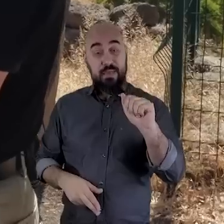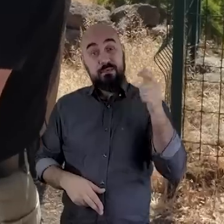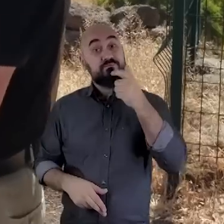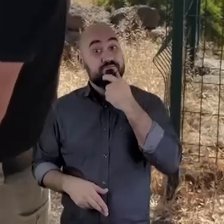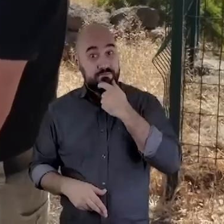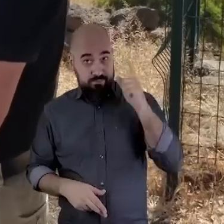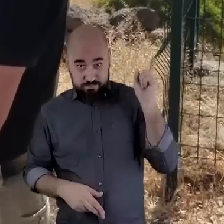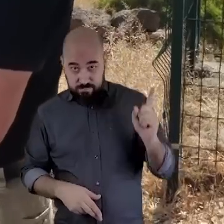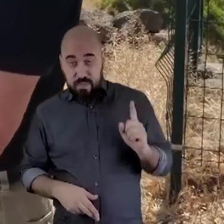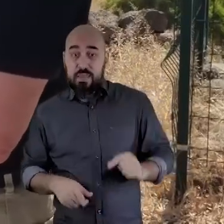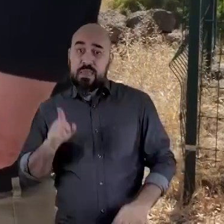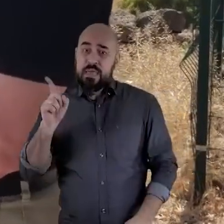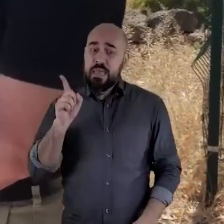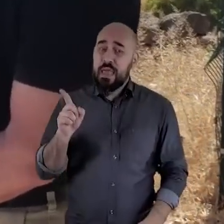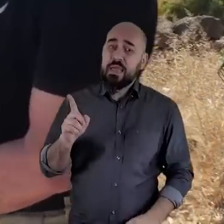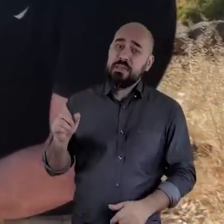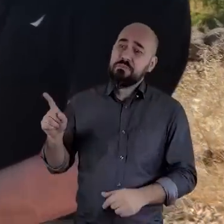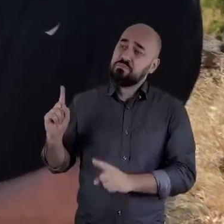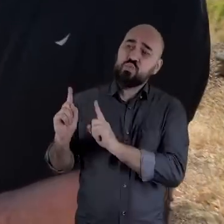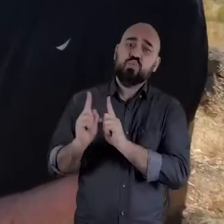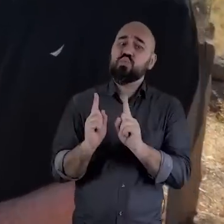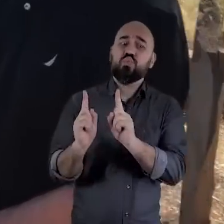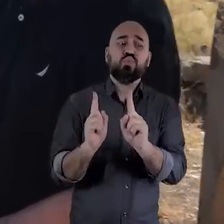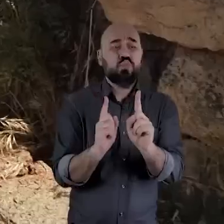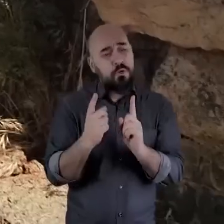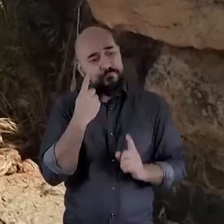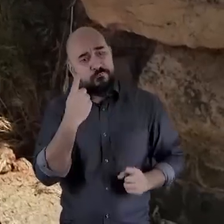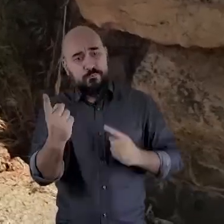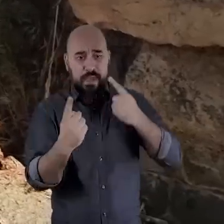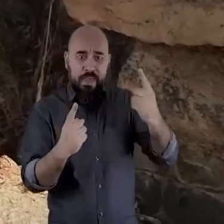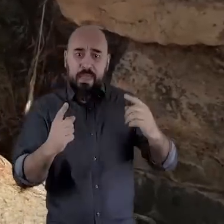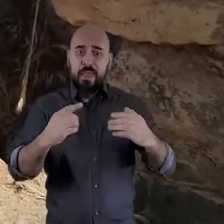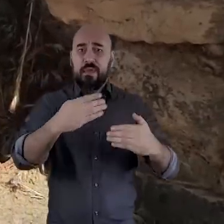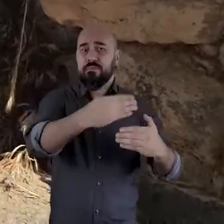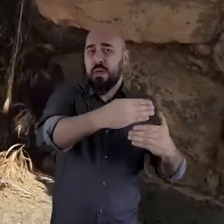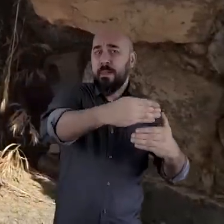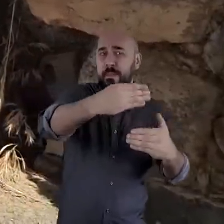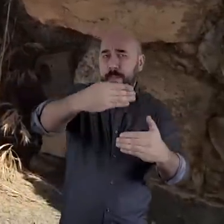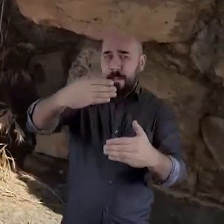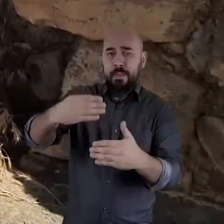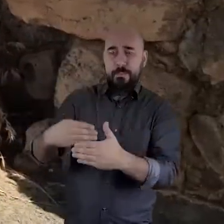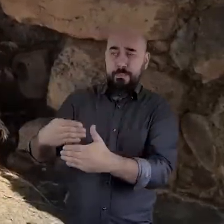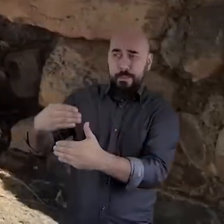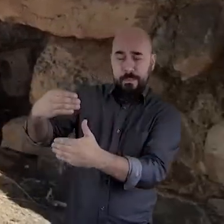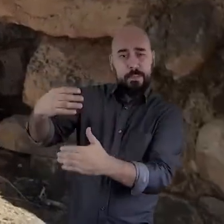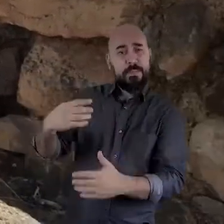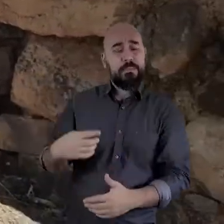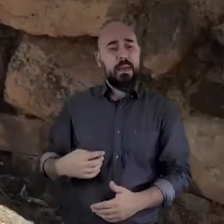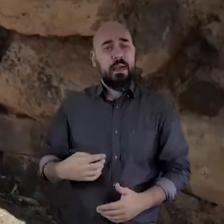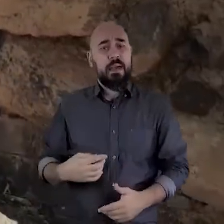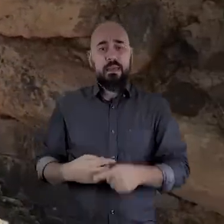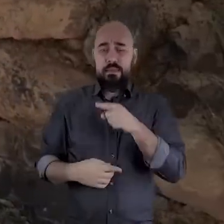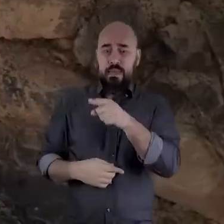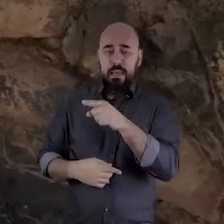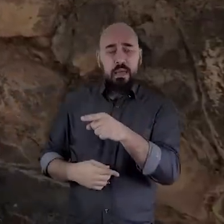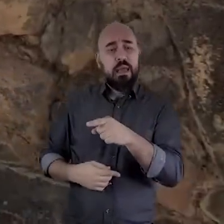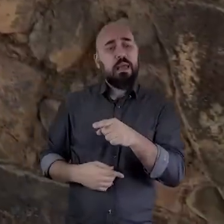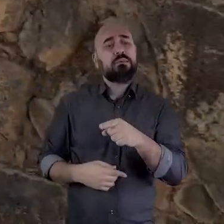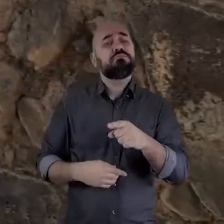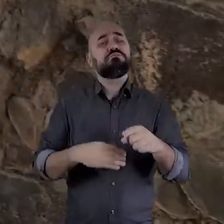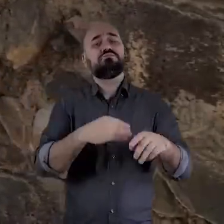um pouquinho, vamos andar aqui um pouco, nós estamos vendo essas estruturas aqui, como começaram as